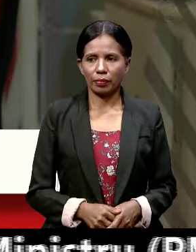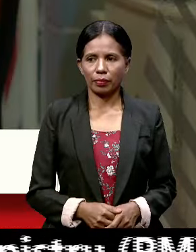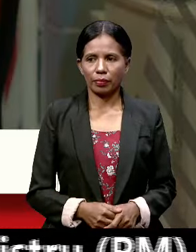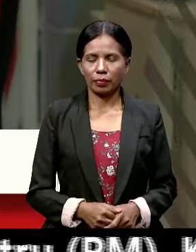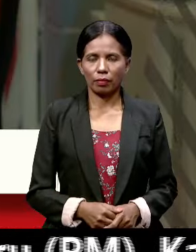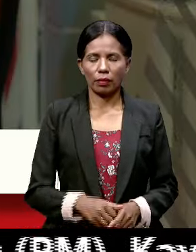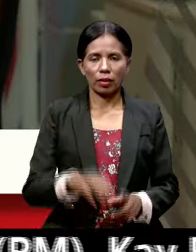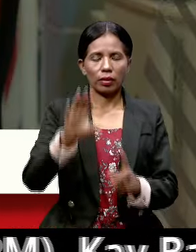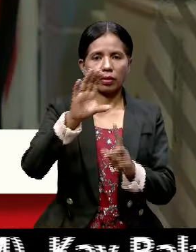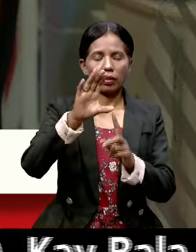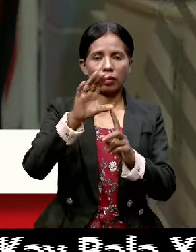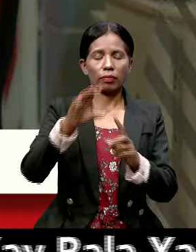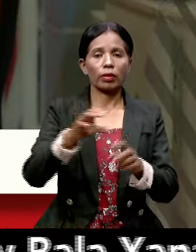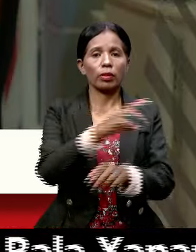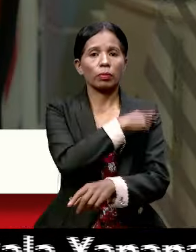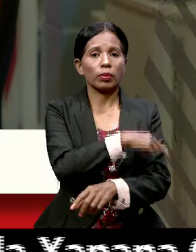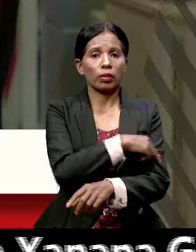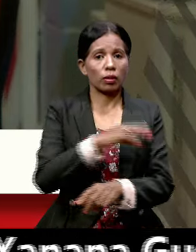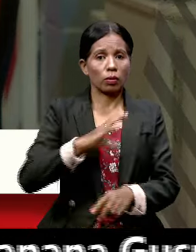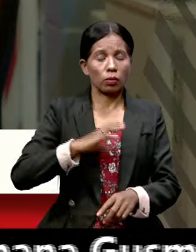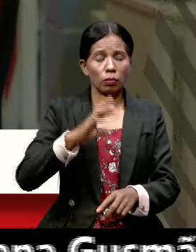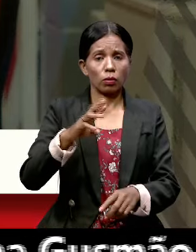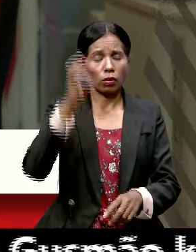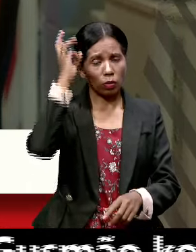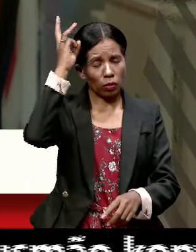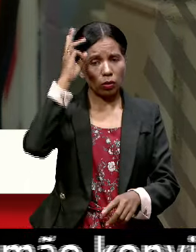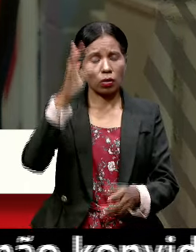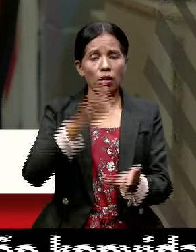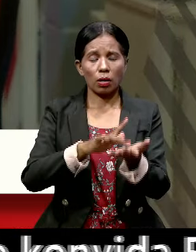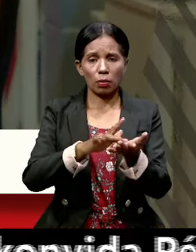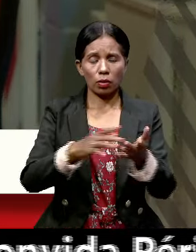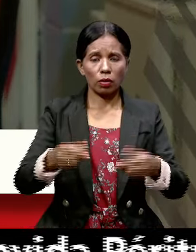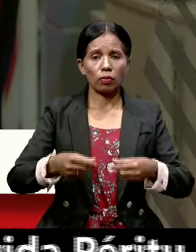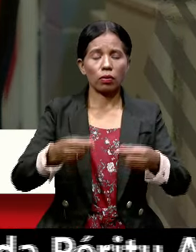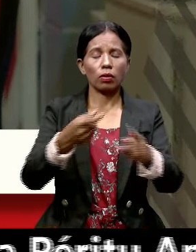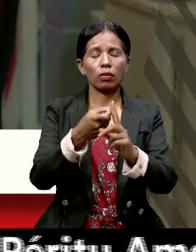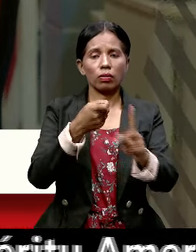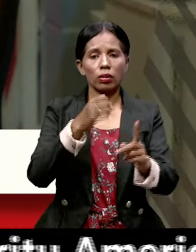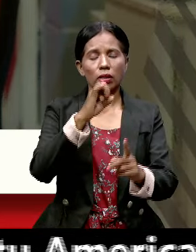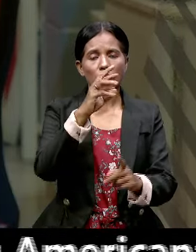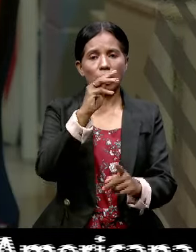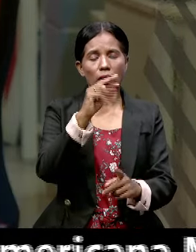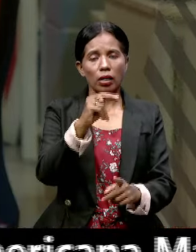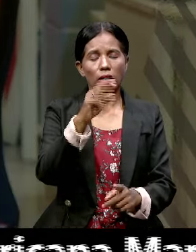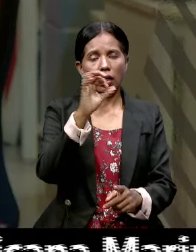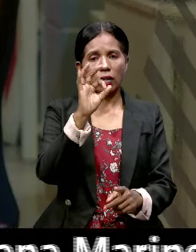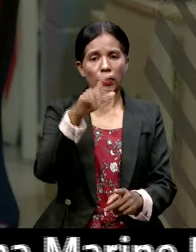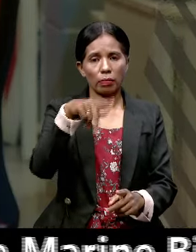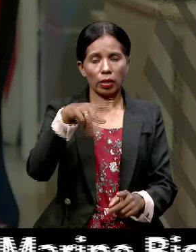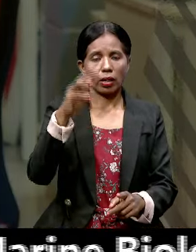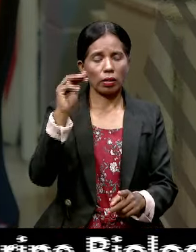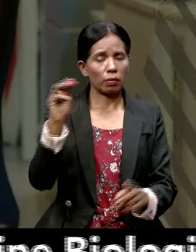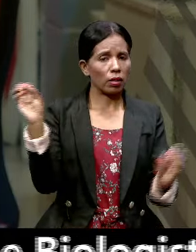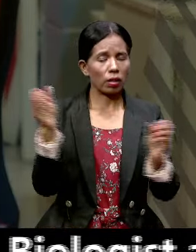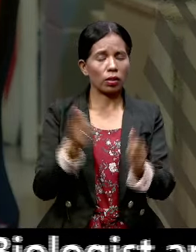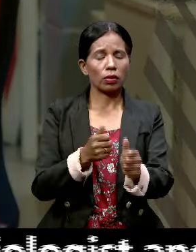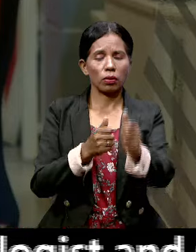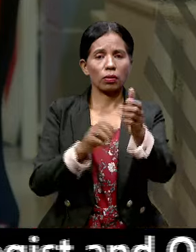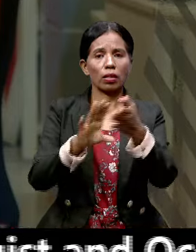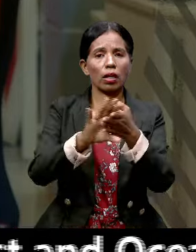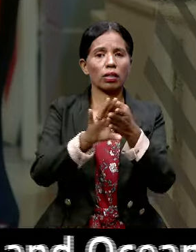Chefe Centro Saúde Comoro preocupa o Aimoro Knebe distribui Rusi INFPM latuir pedido.